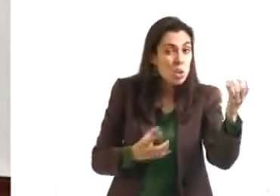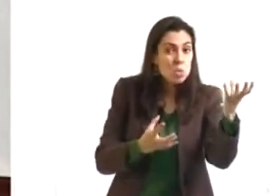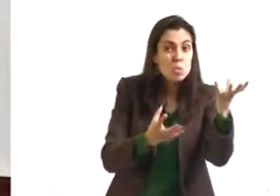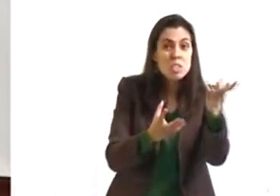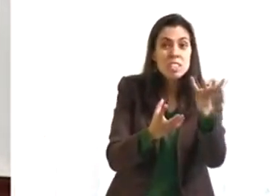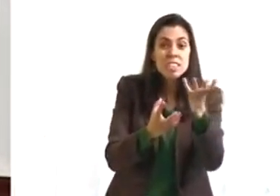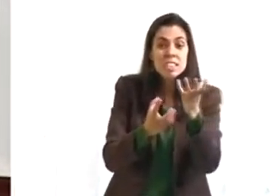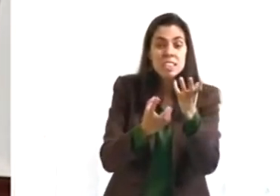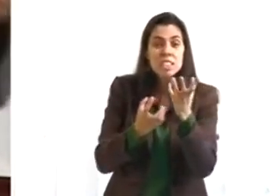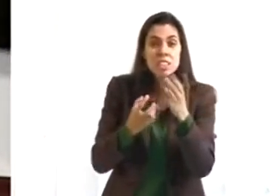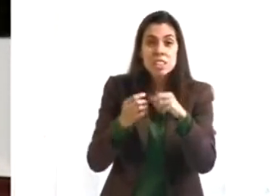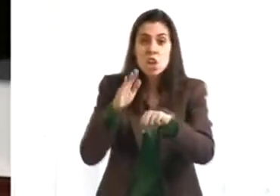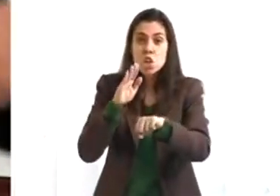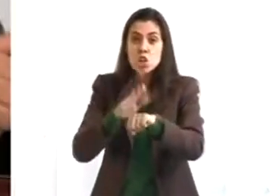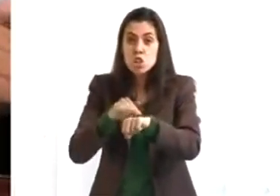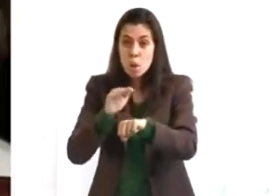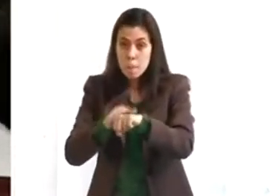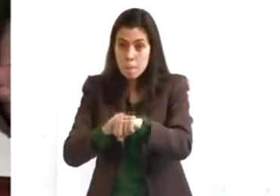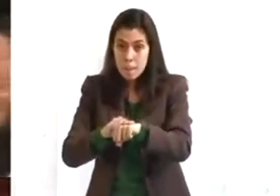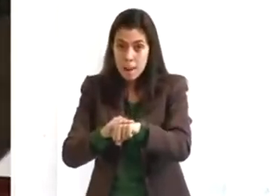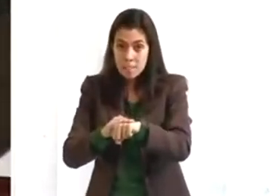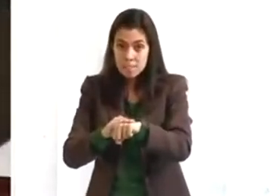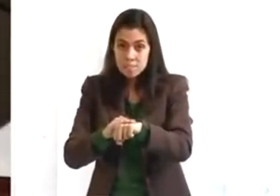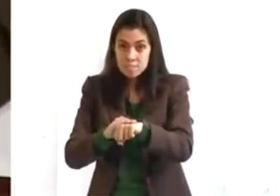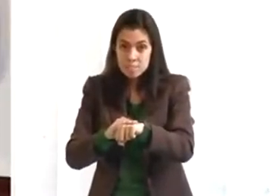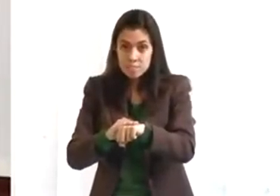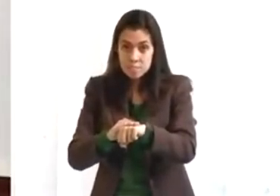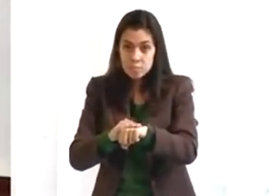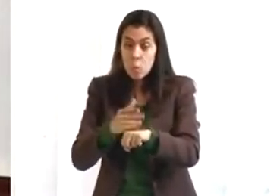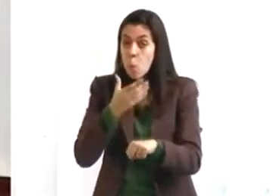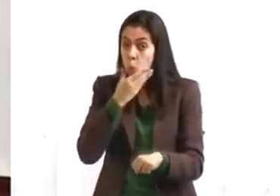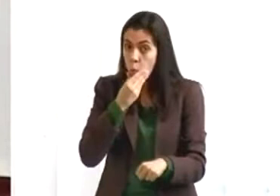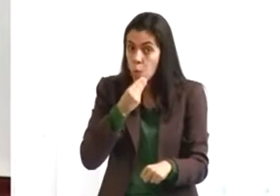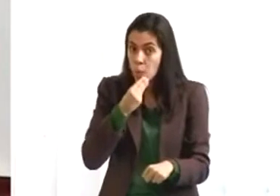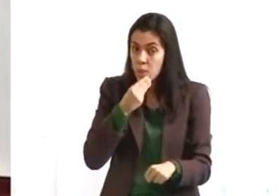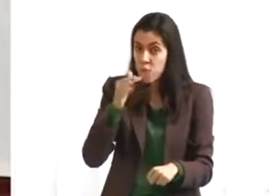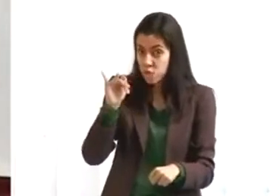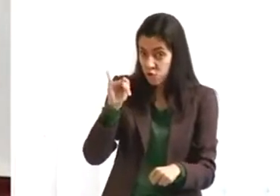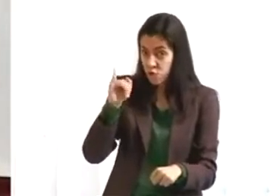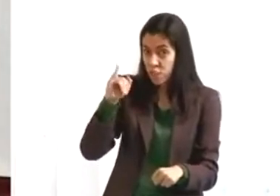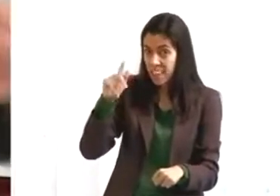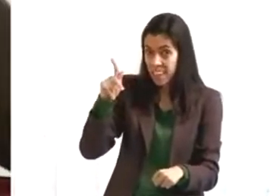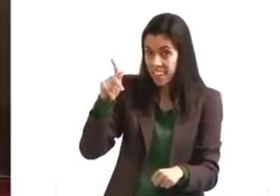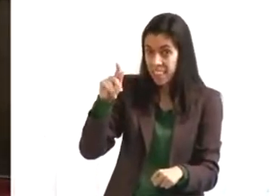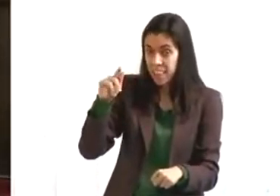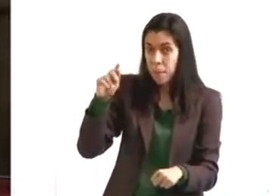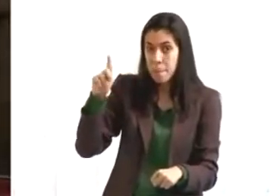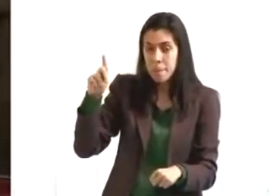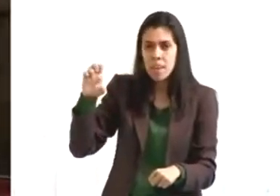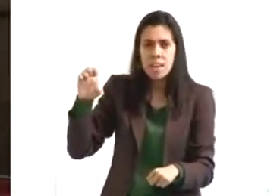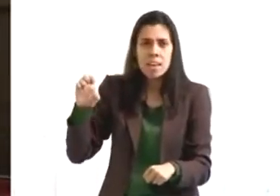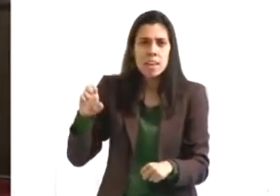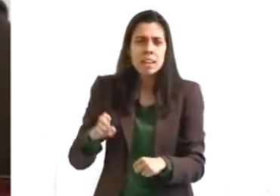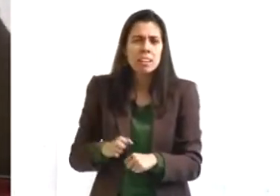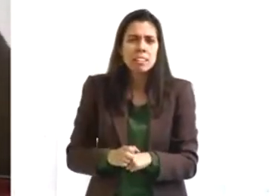pregar o Evangelho para um lugar que não tem ninguém? Porque Deus sabia que o etíope ia passar por